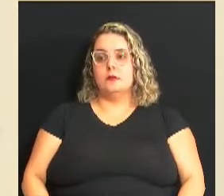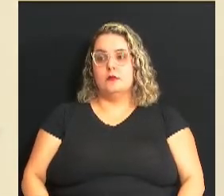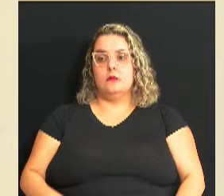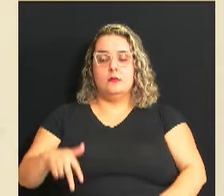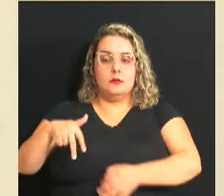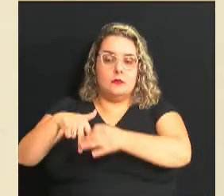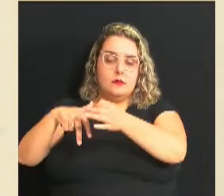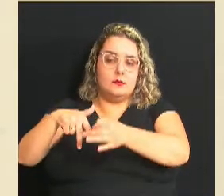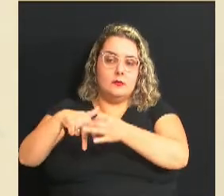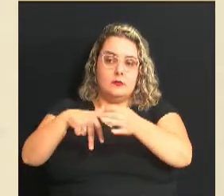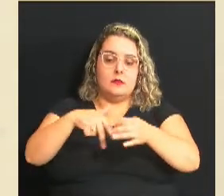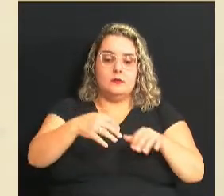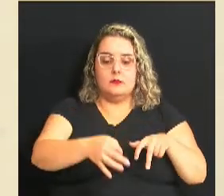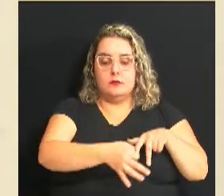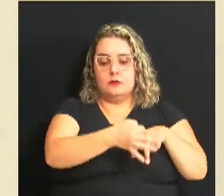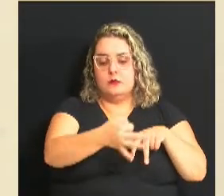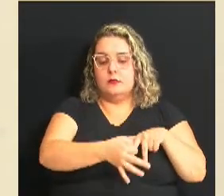abordagens,